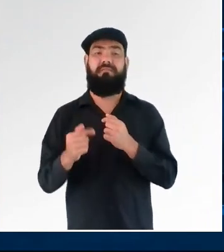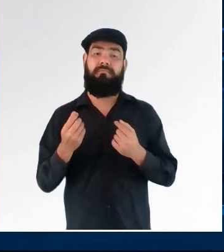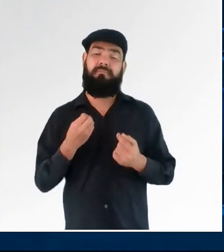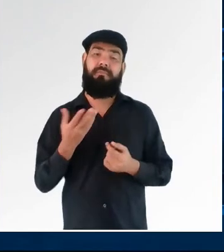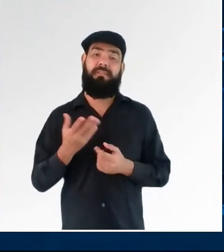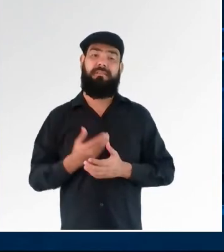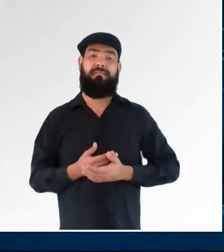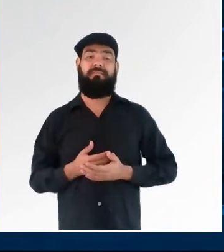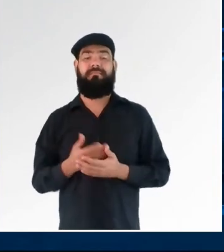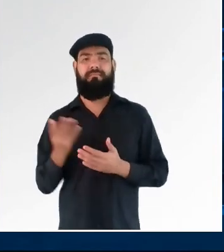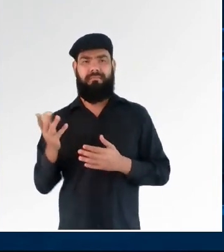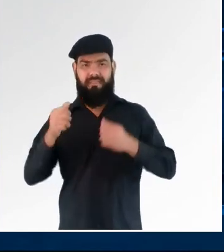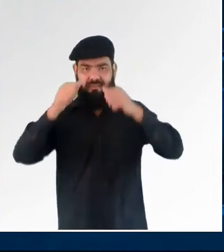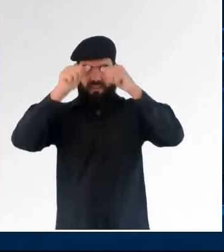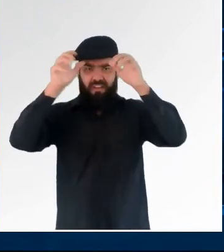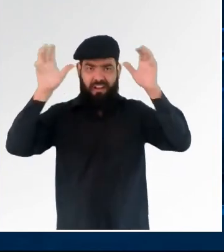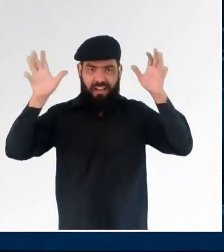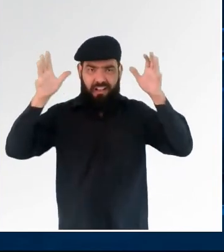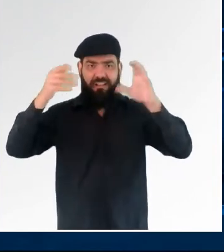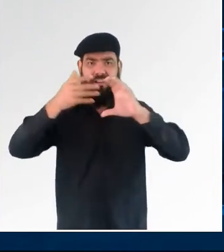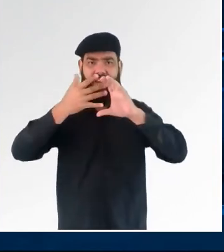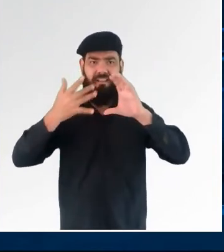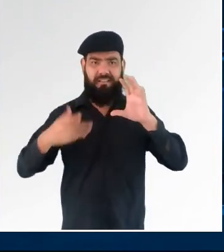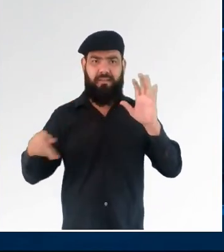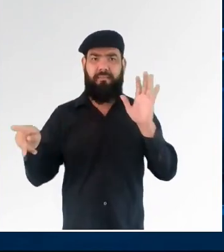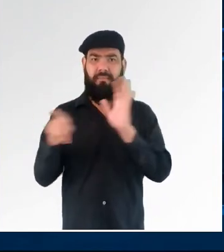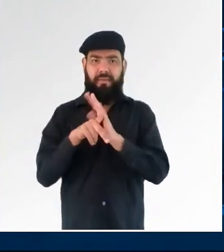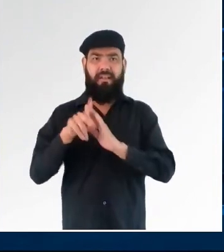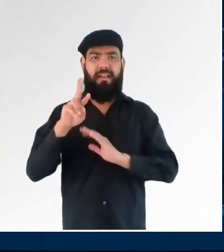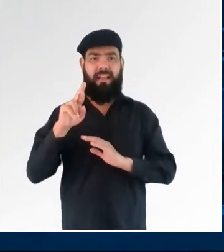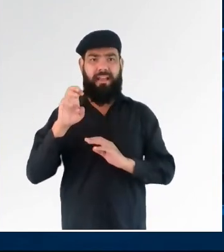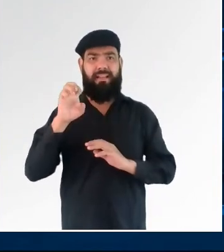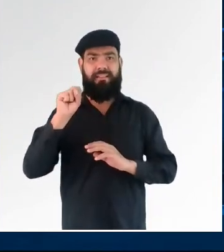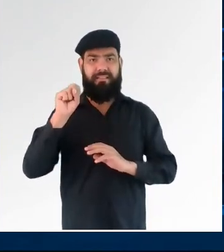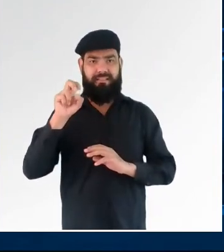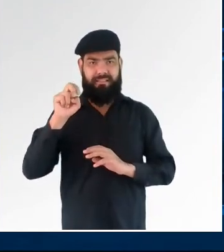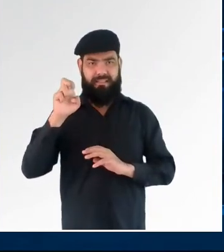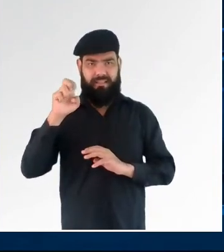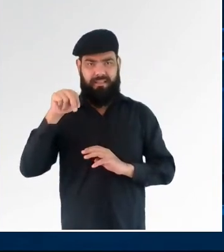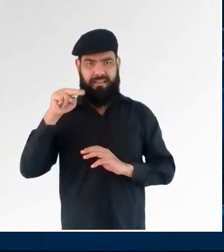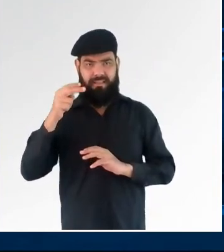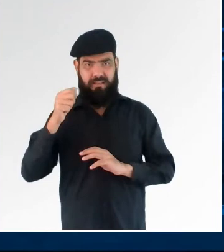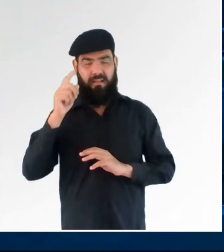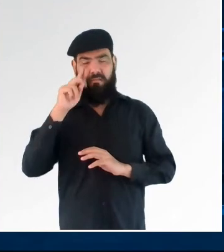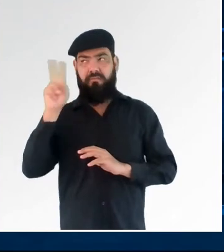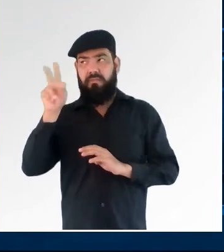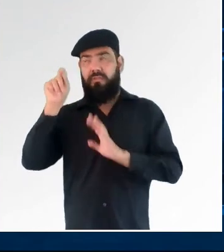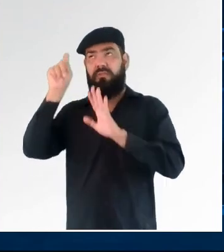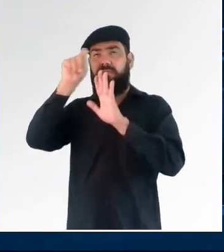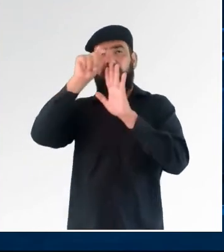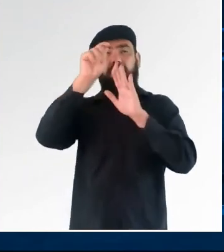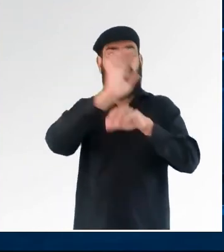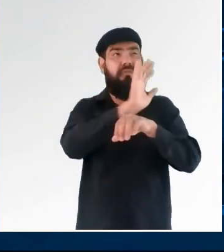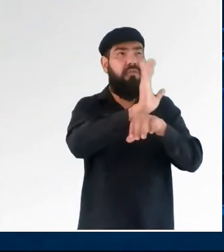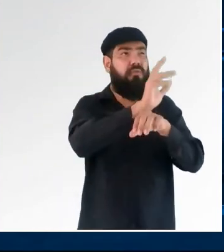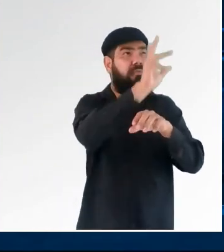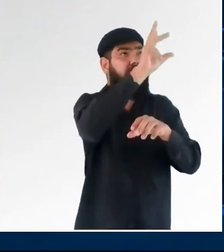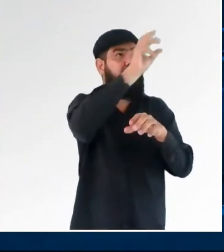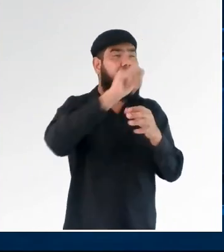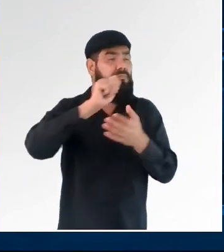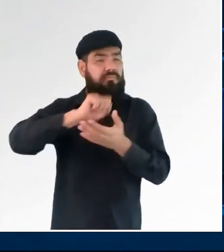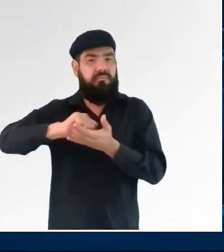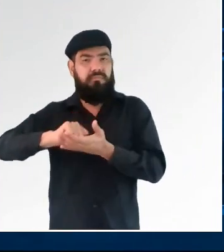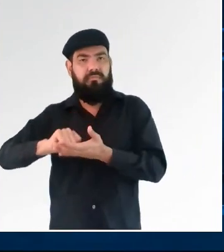claro aí essas características da resenha. Pegamos aí um texto de um filme, de uma análise de um filme, que